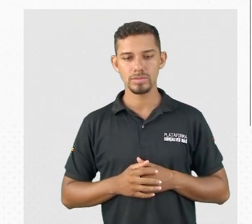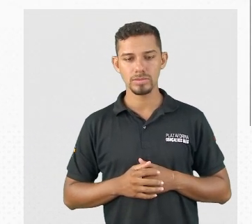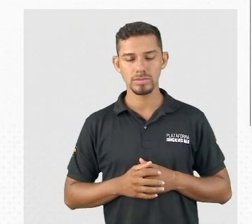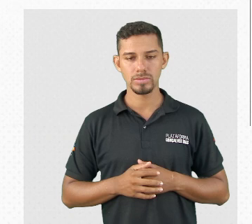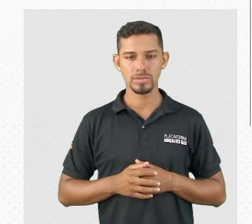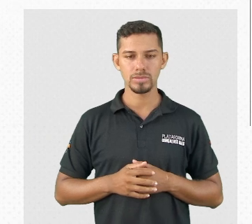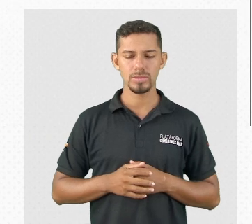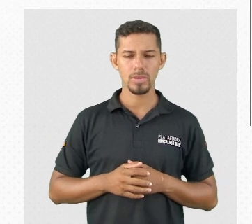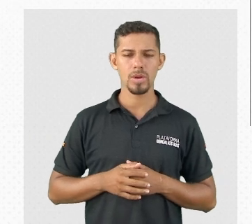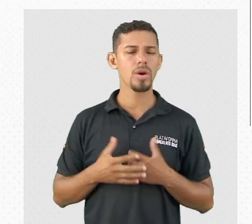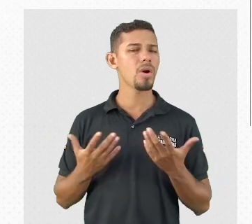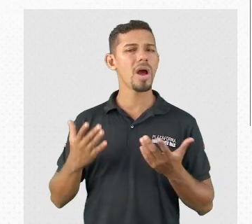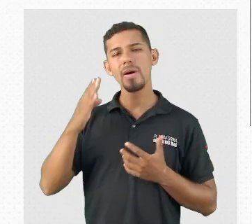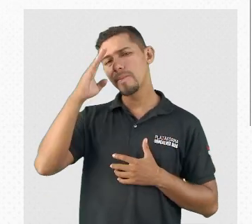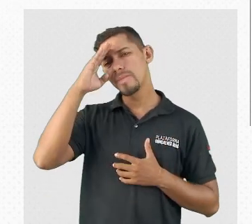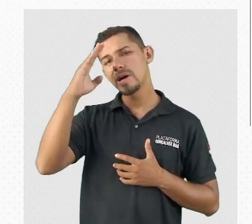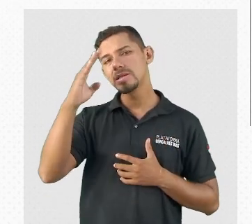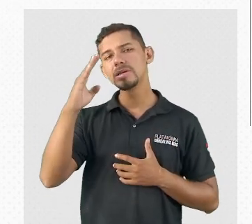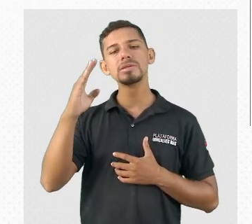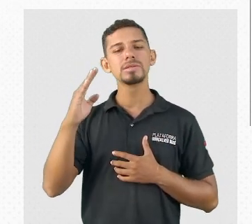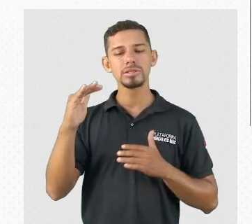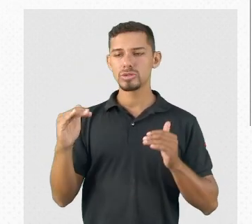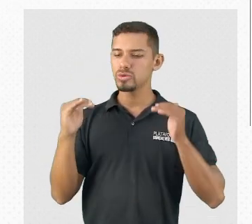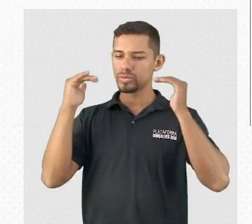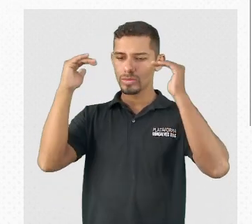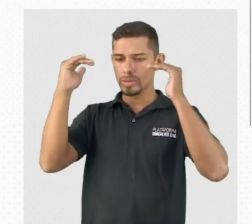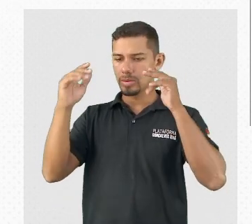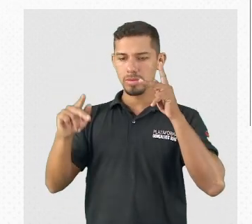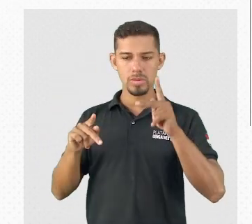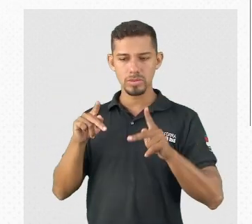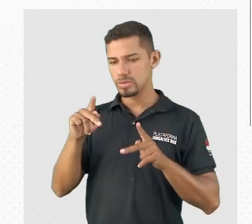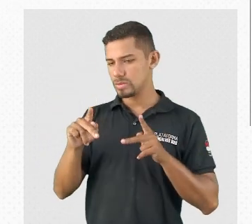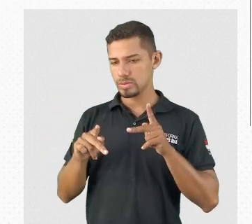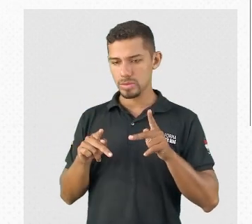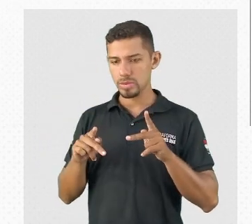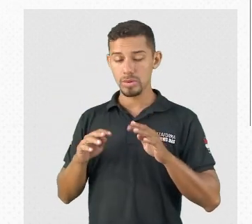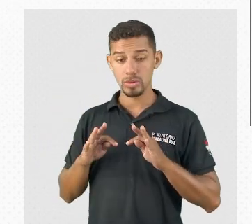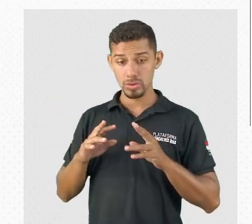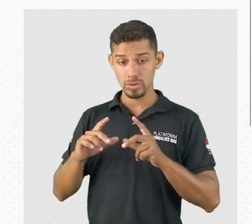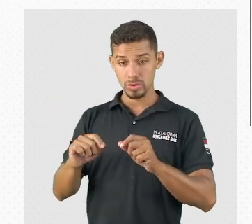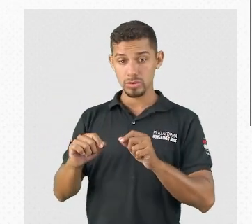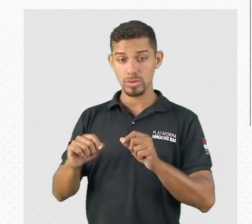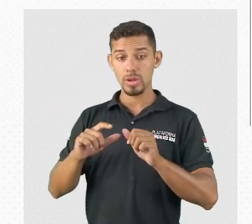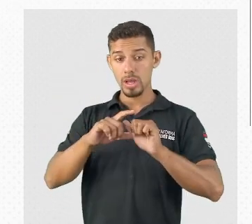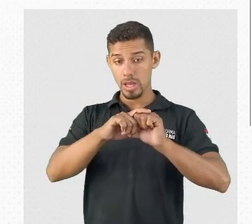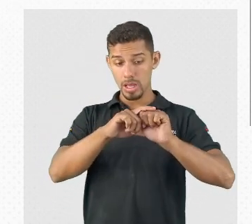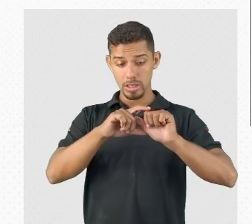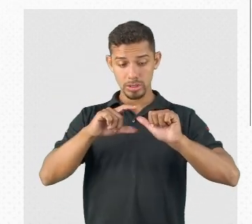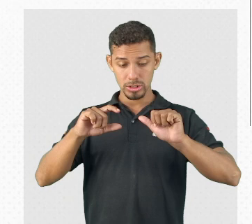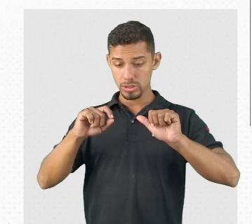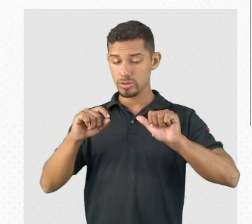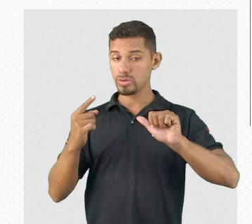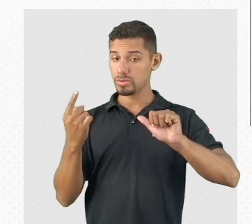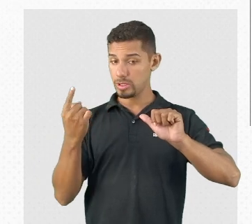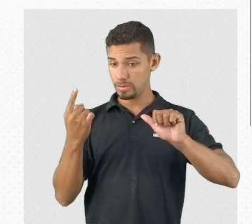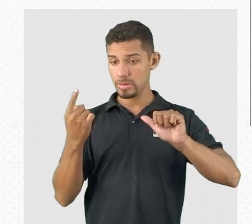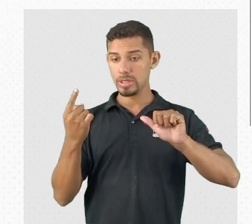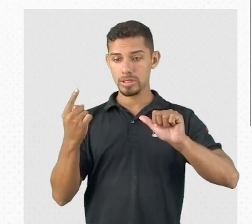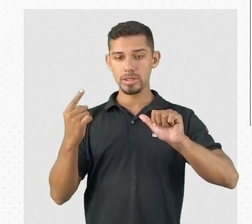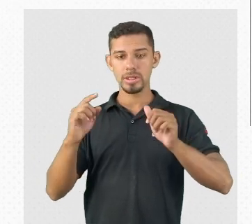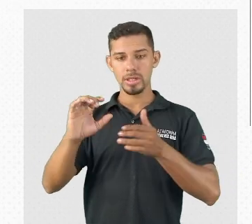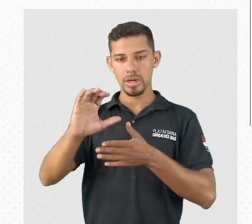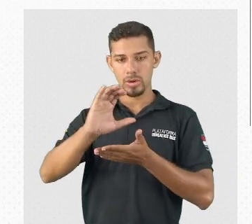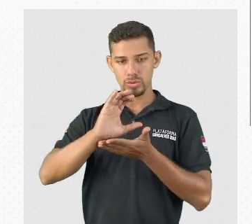Então, qual é o princípio da soberania popular, né? Todo poder, isso aqui é o artigo 1º da nossa Constituição,